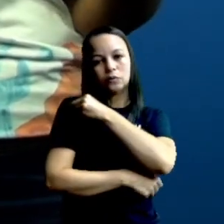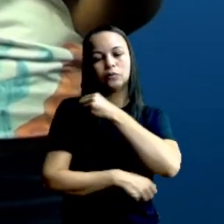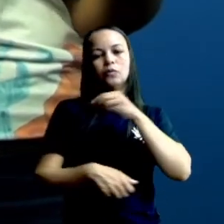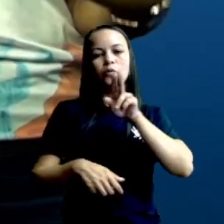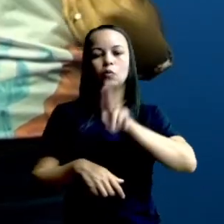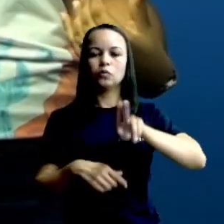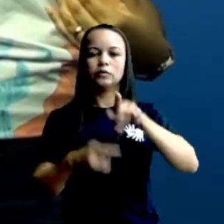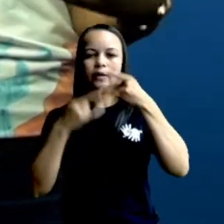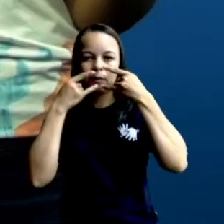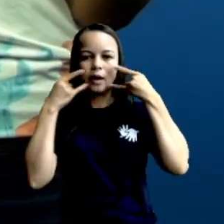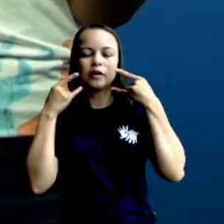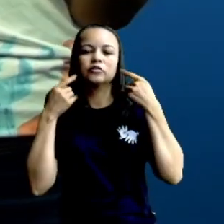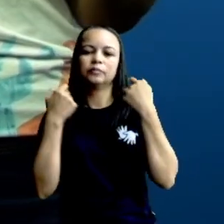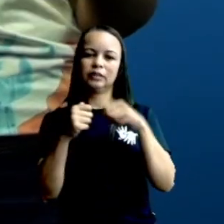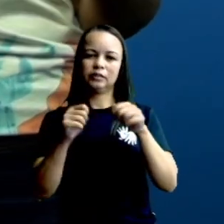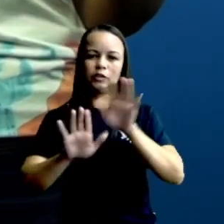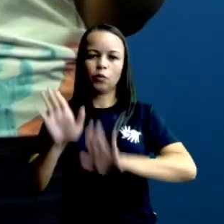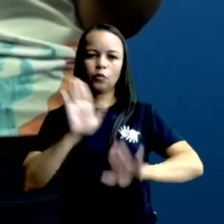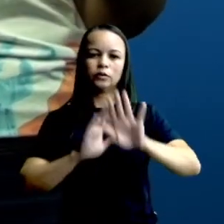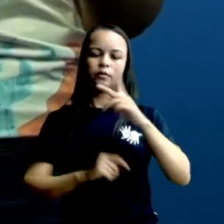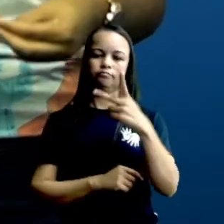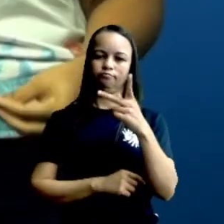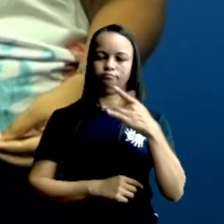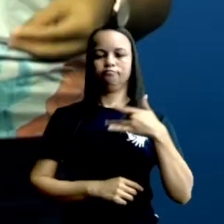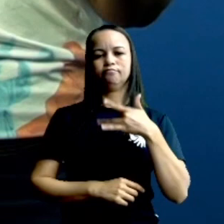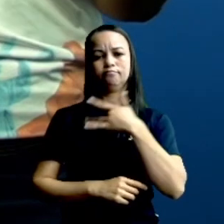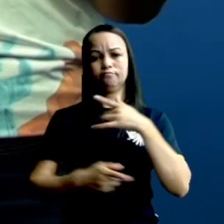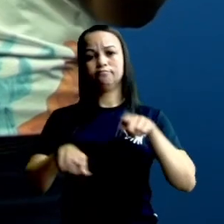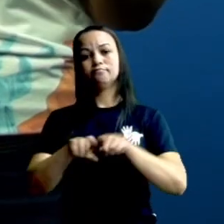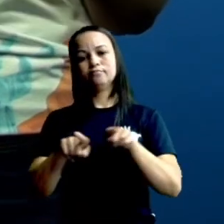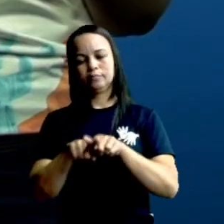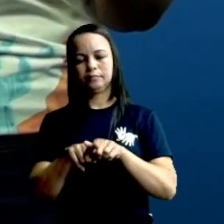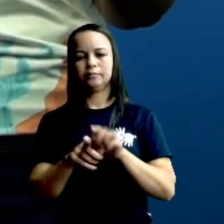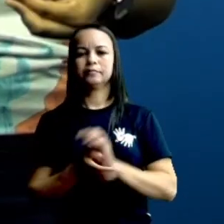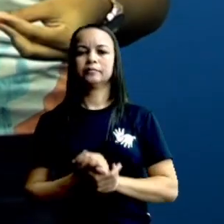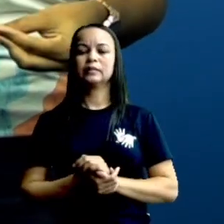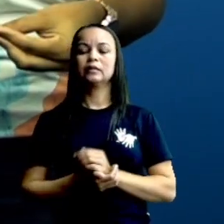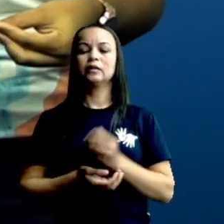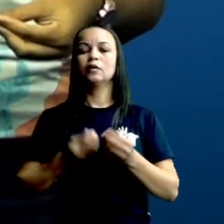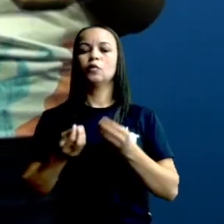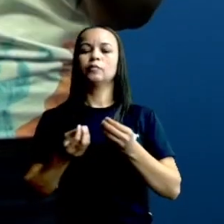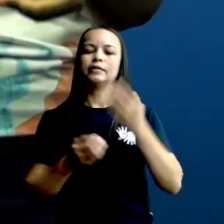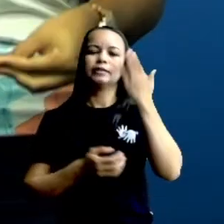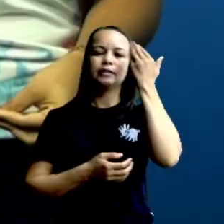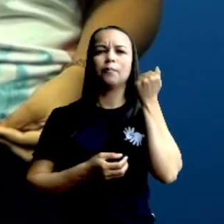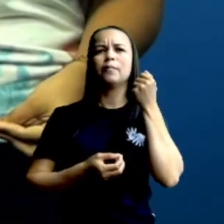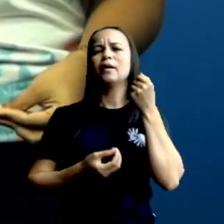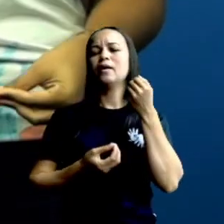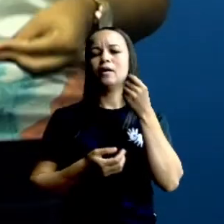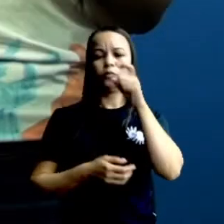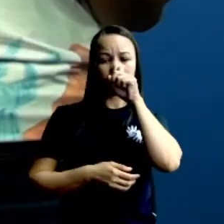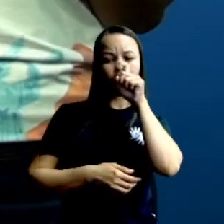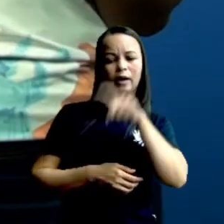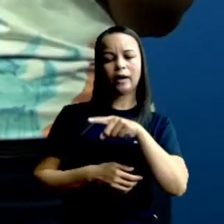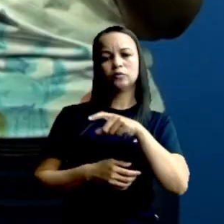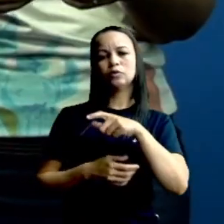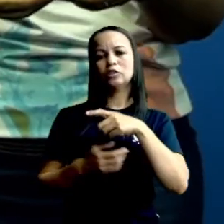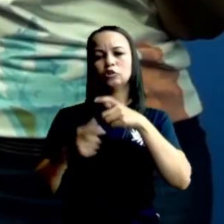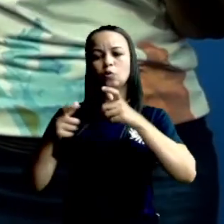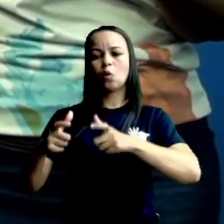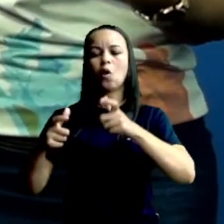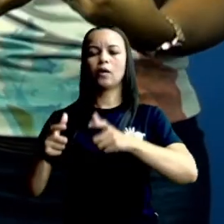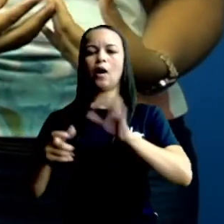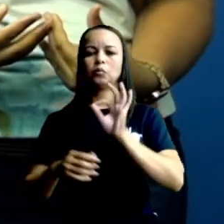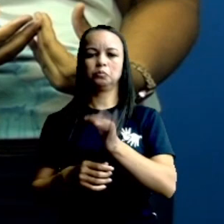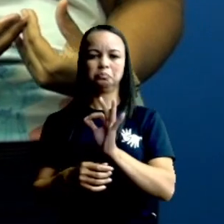sua saúde também. Então, uma forma de cuidar da saúde é saber o que jogar no lixo, como jogar, fazer tudo